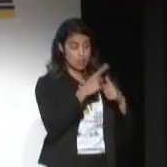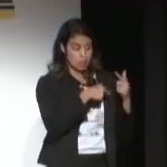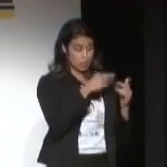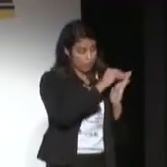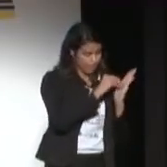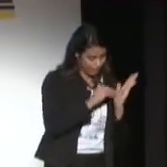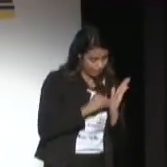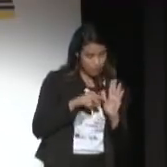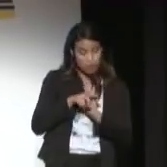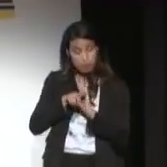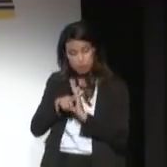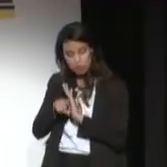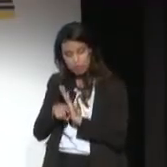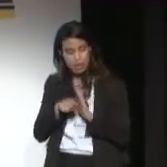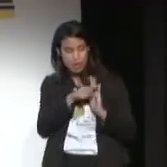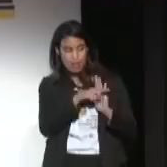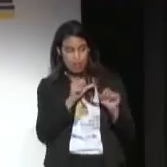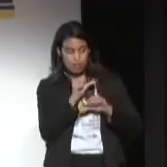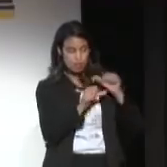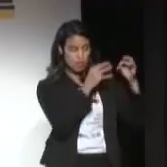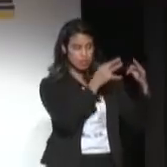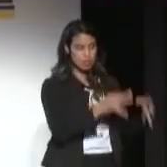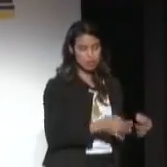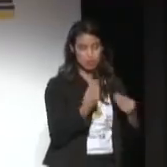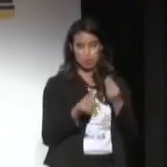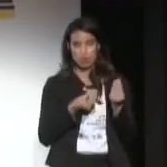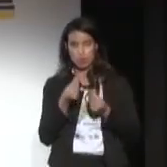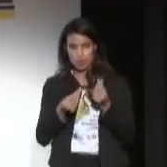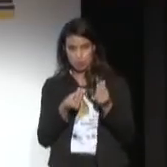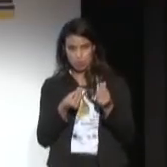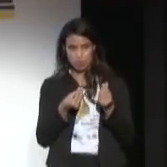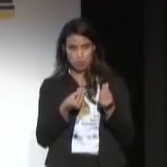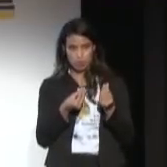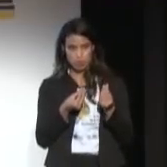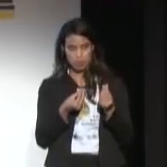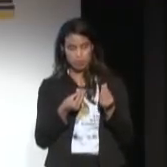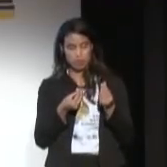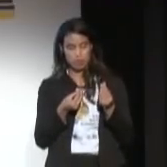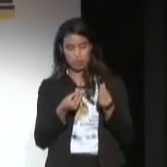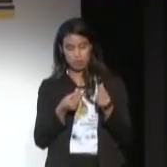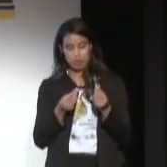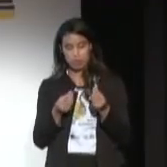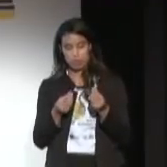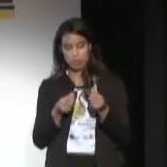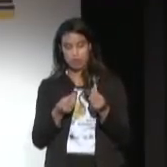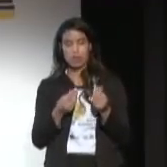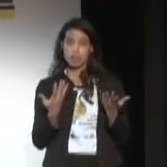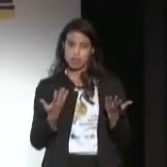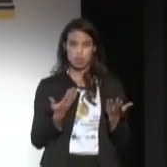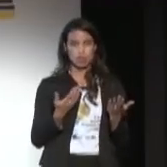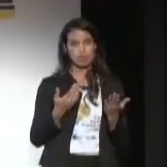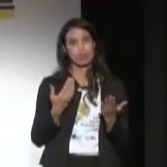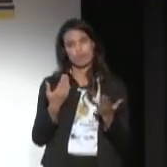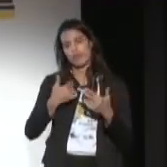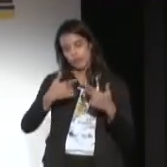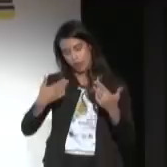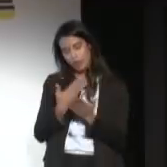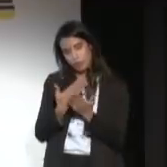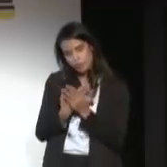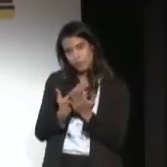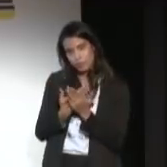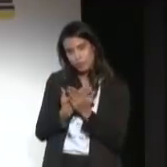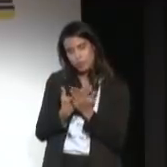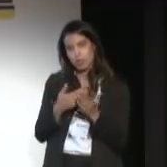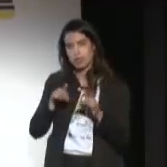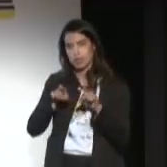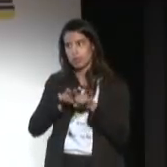é a condição ideal para que eles possam estudar. Mapeando a condição ideal, porque a gente vai estudar textos, materiais, ok.